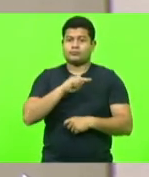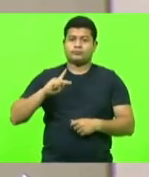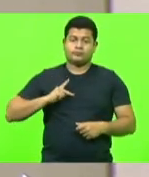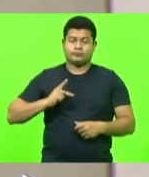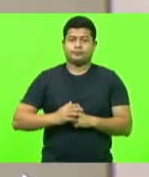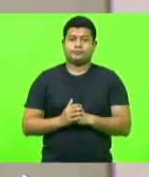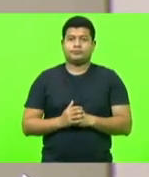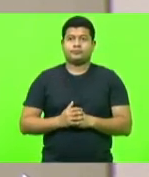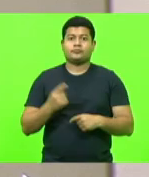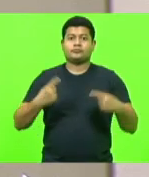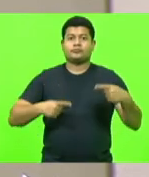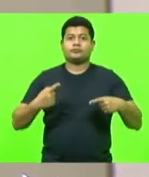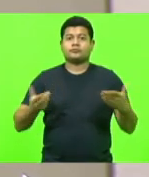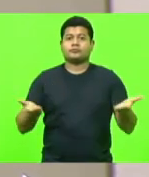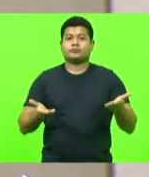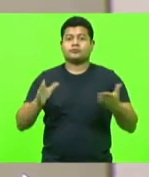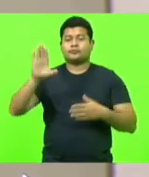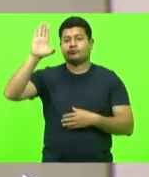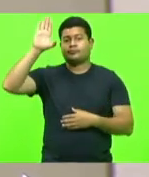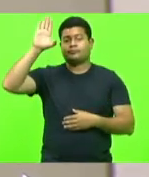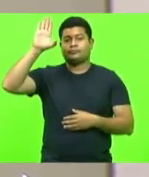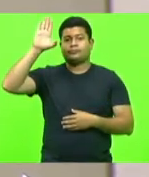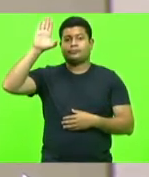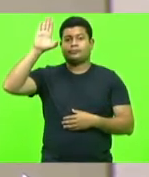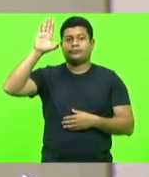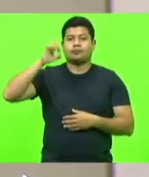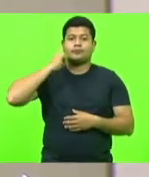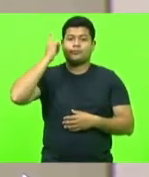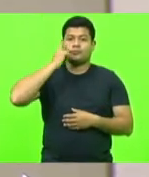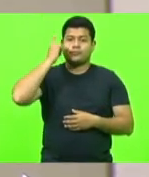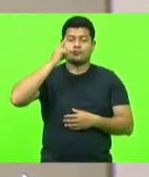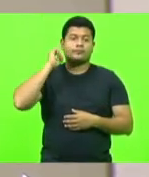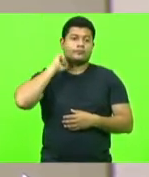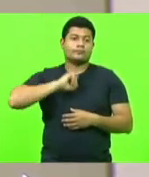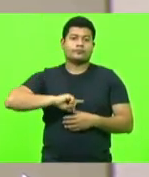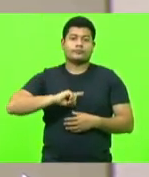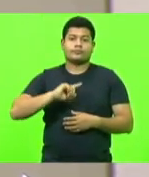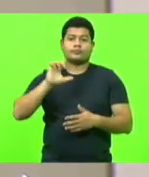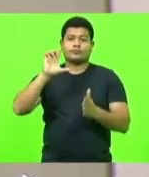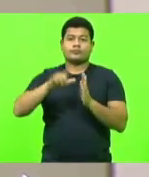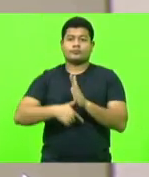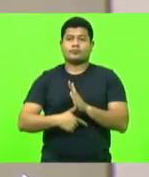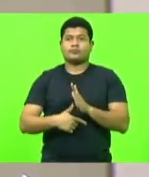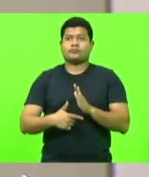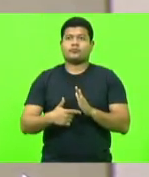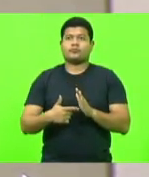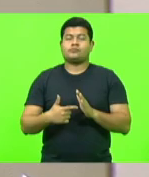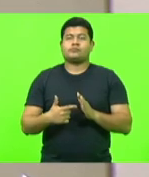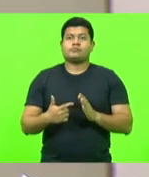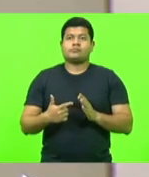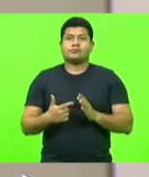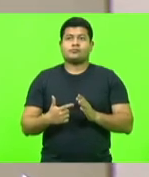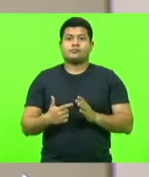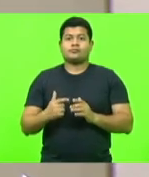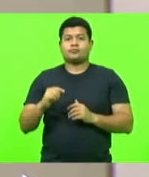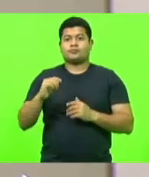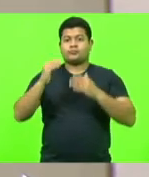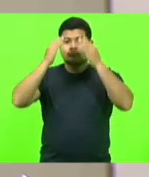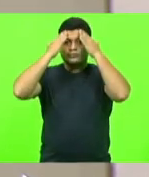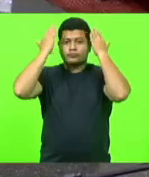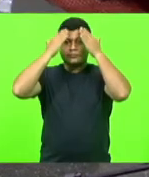discussão. Senhor presidente. Com a palavra, deputado Silvio Drevec, na sequência, deputado José Milton